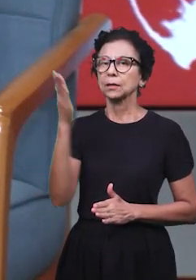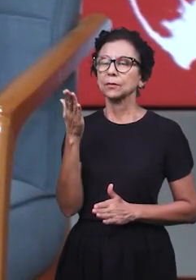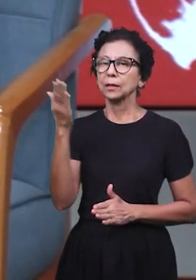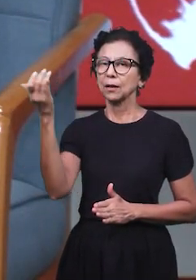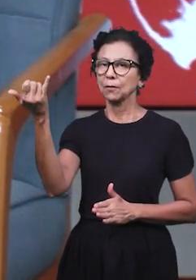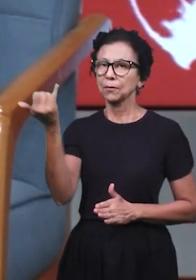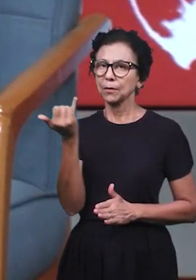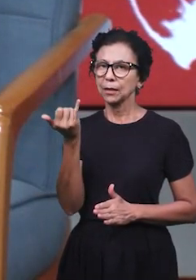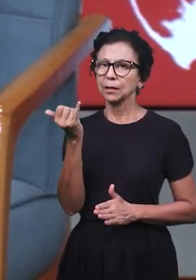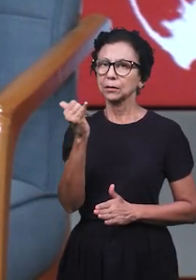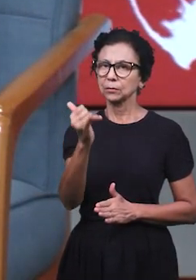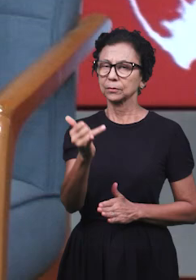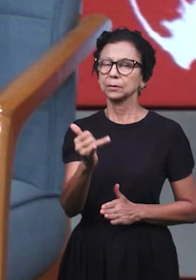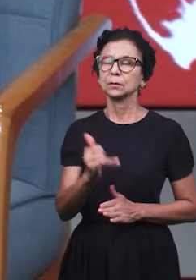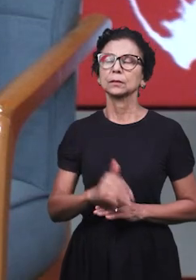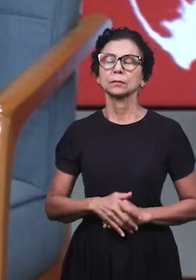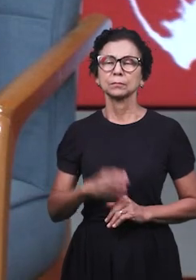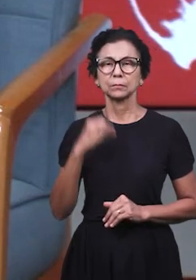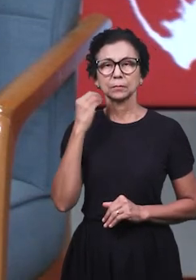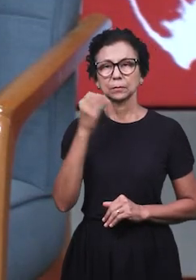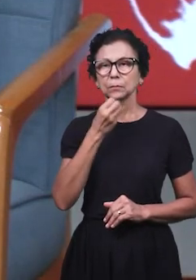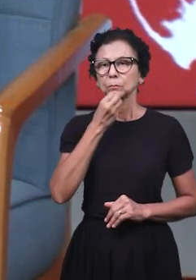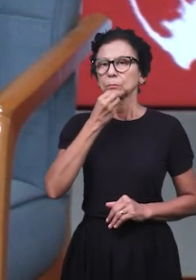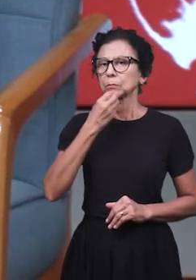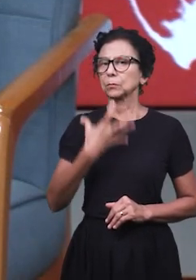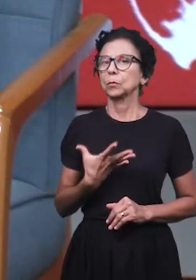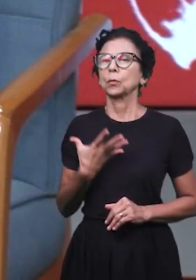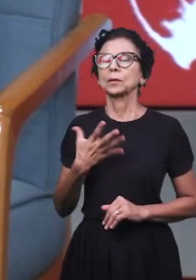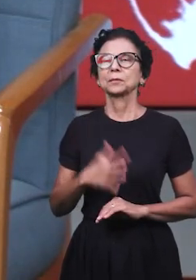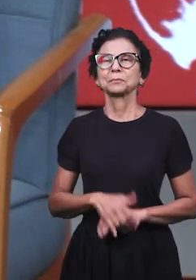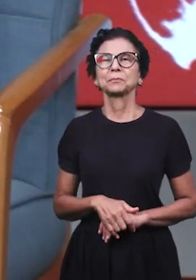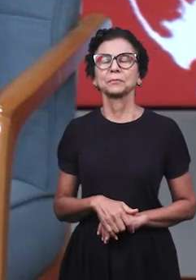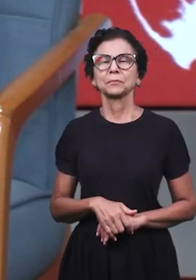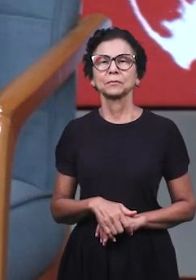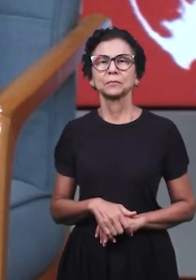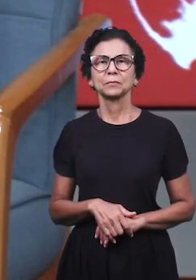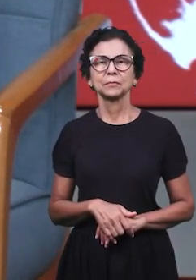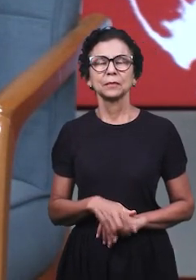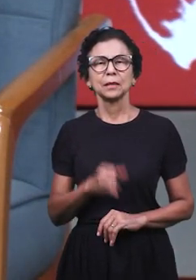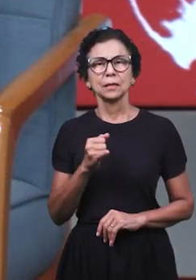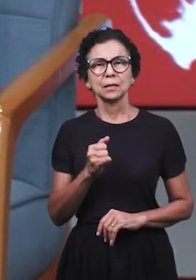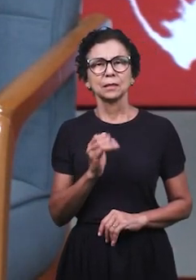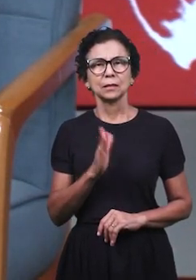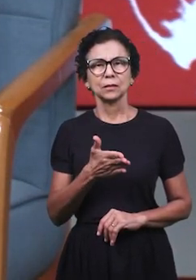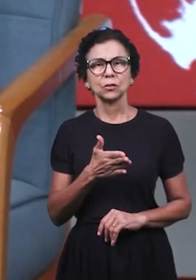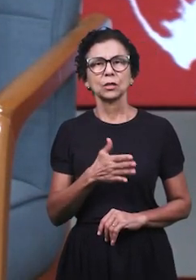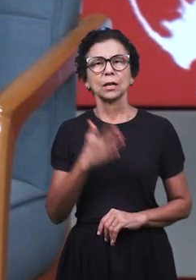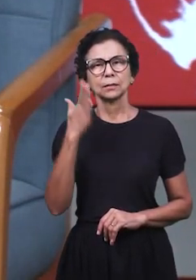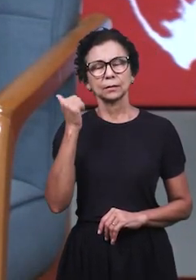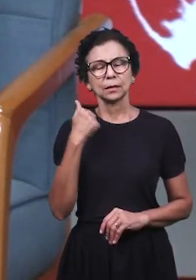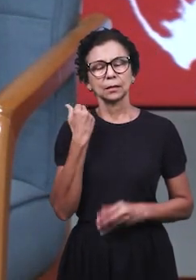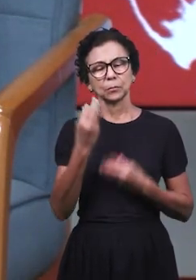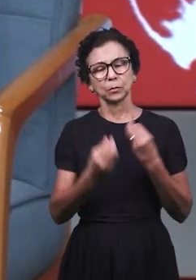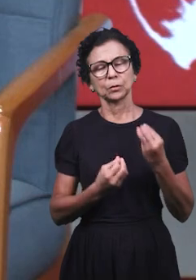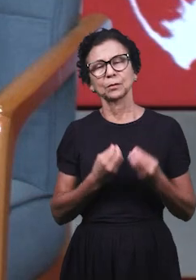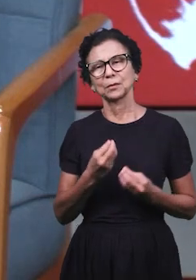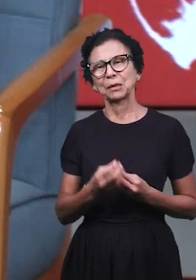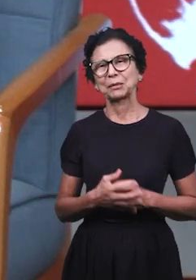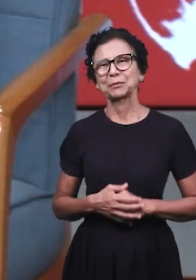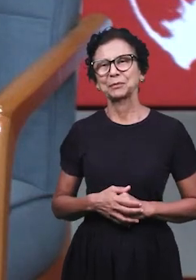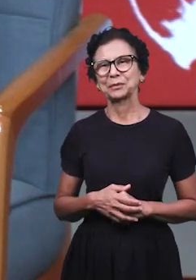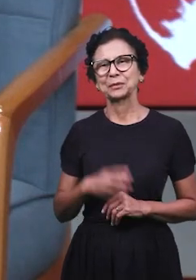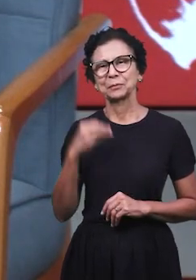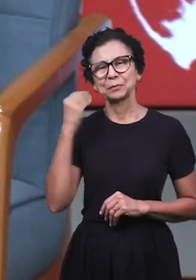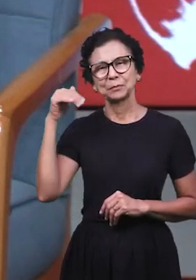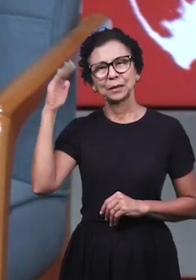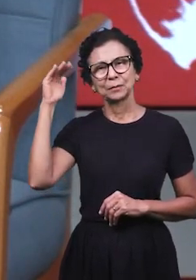da palavra. É uma boa experiência que você pode ter. Aos nossos irmãos que já têm e sabem como é isso, é cada vez mais